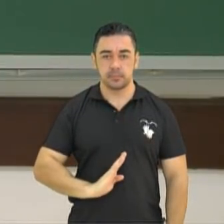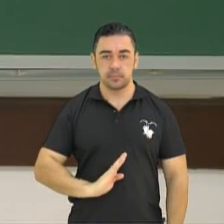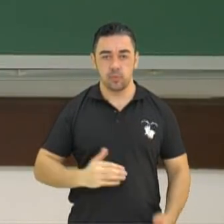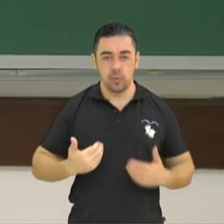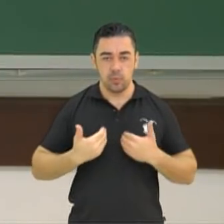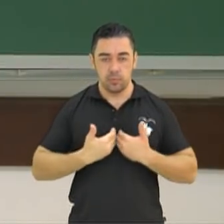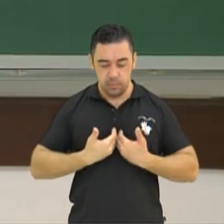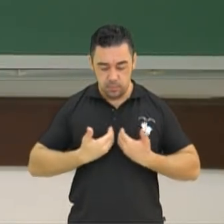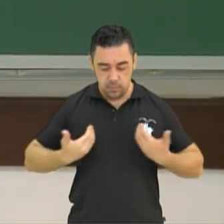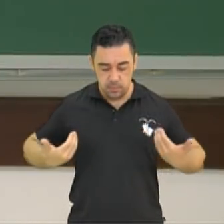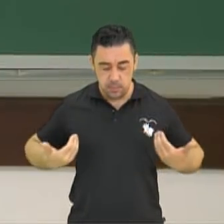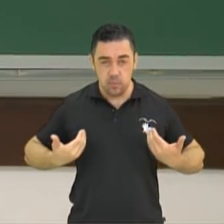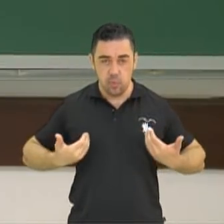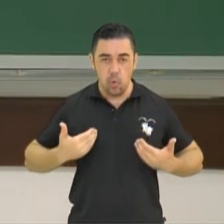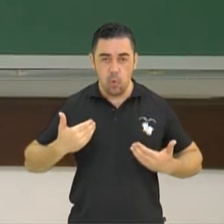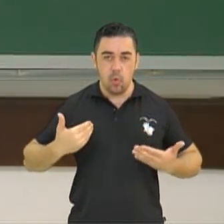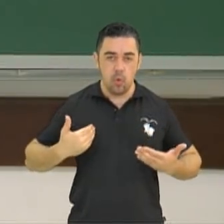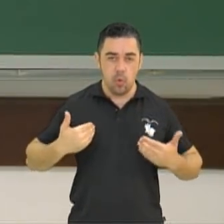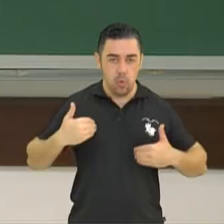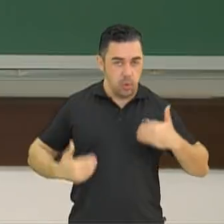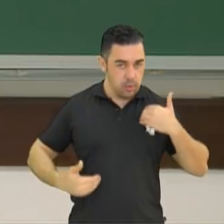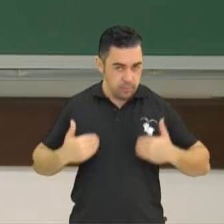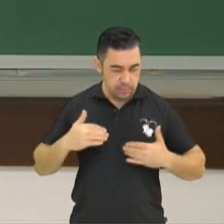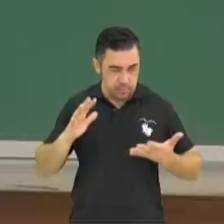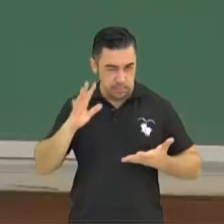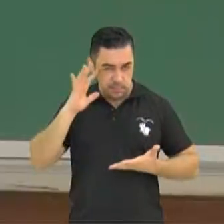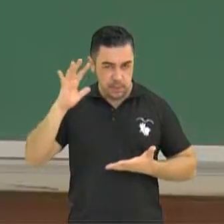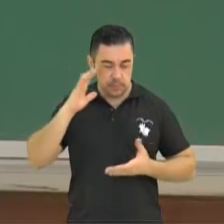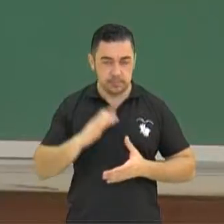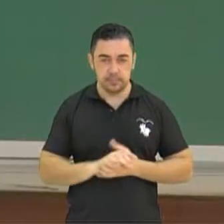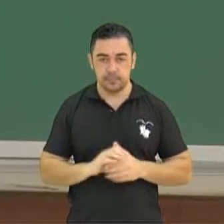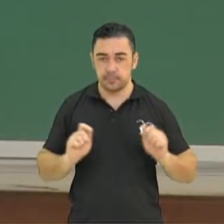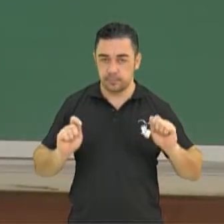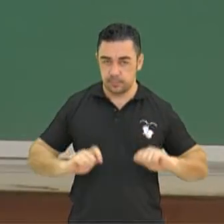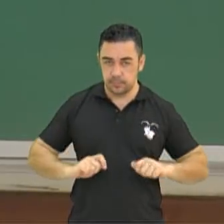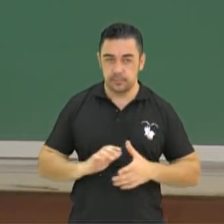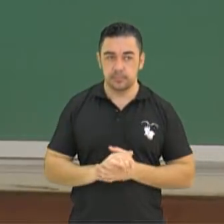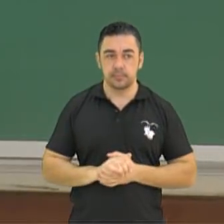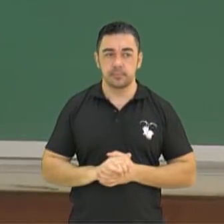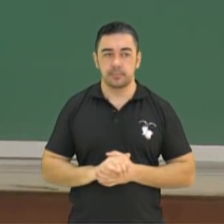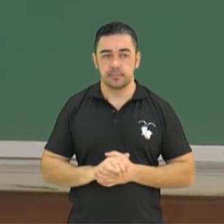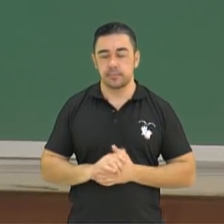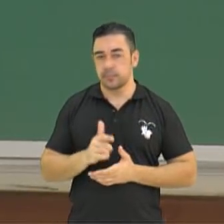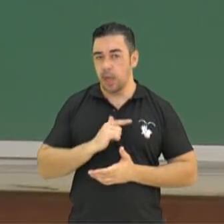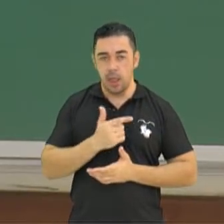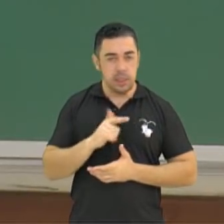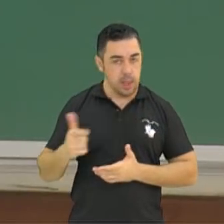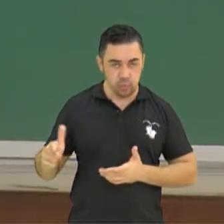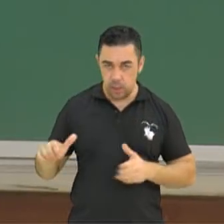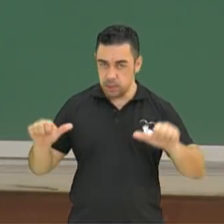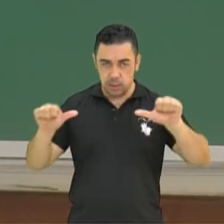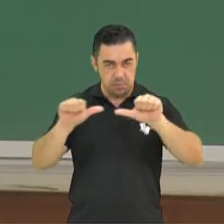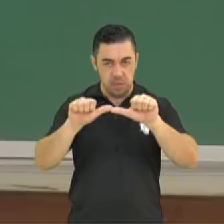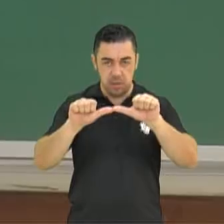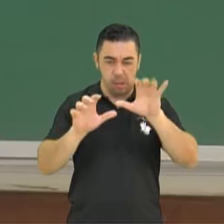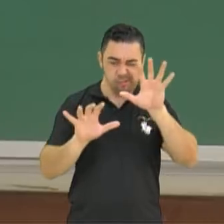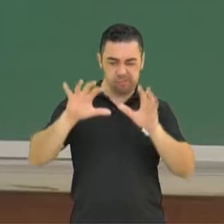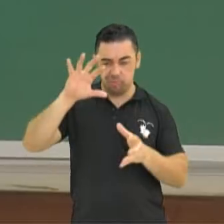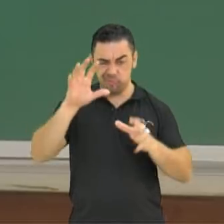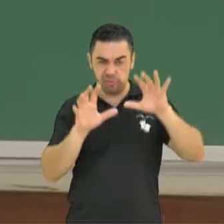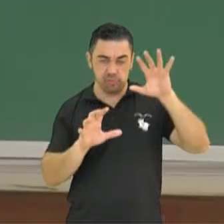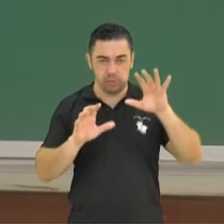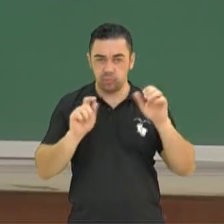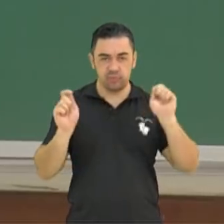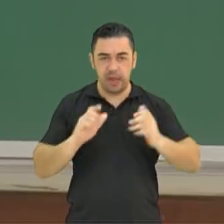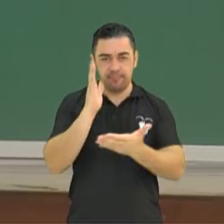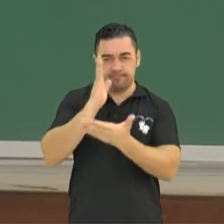Isso aqui é um eixo imaginário, tá? Então veja só, a gente pode ter organismos que não têm simetria alguma, que eu não consigo dividir em